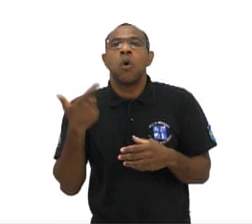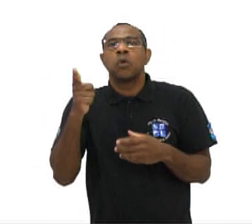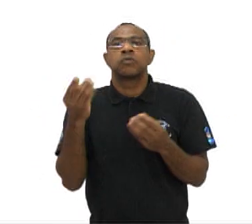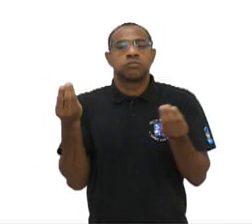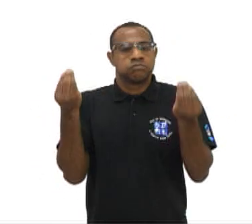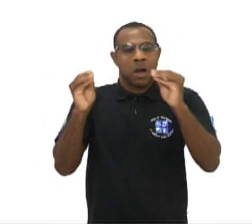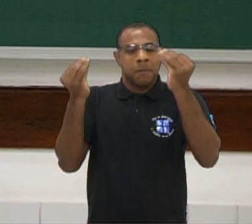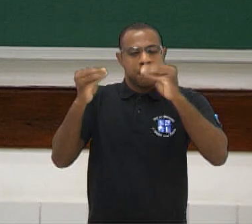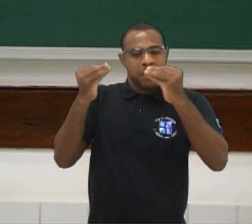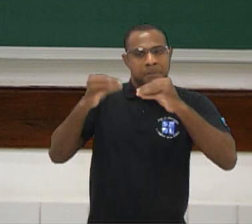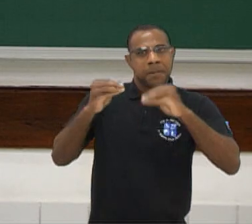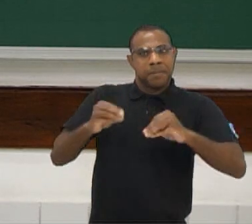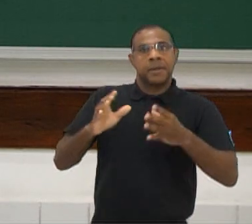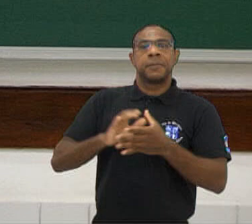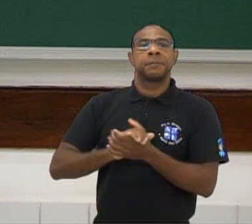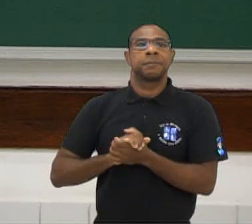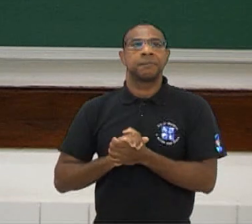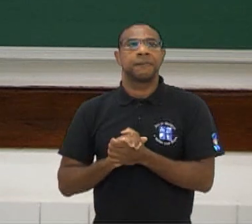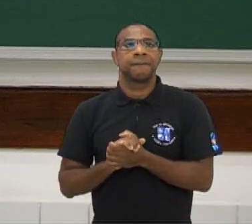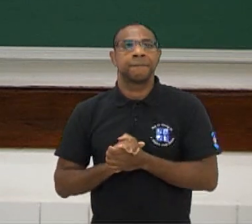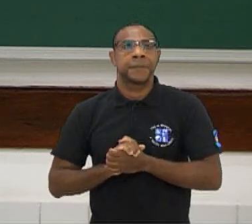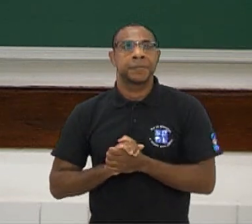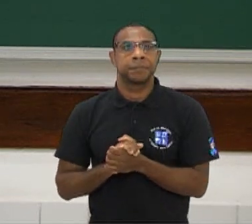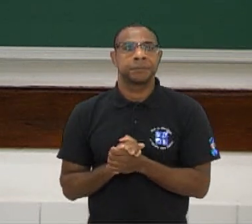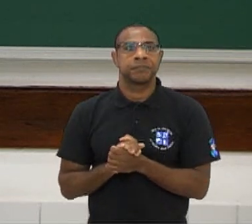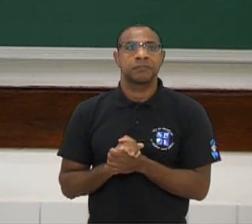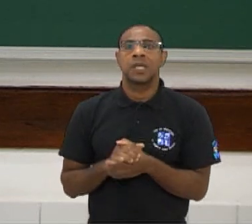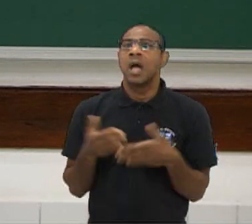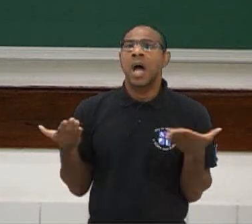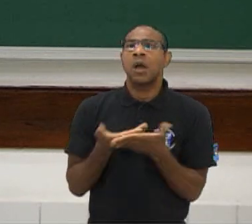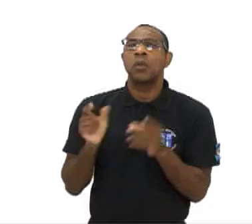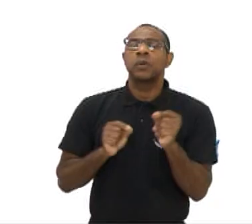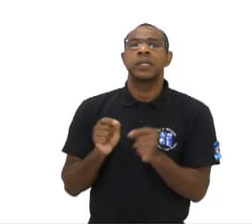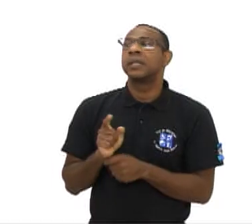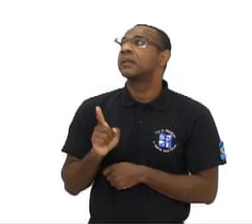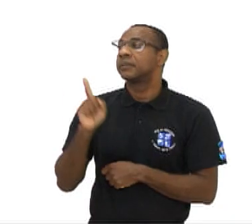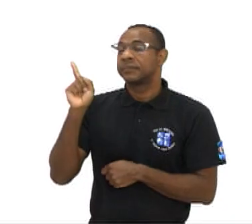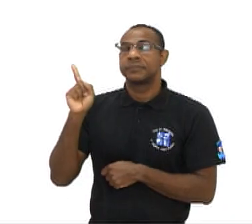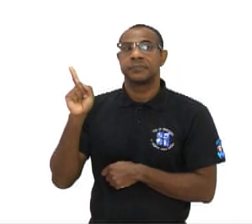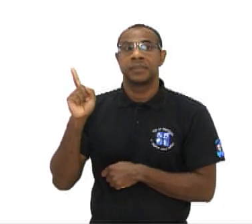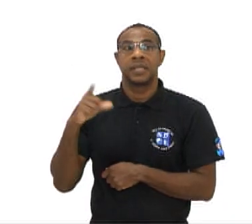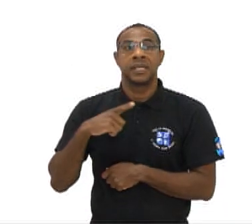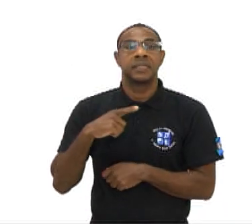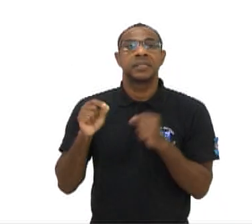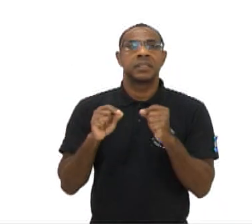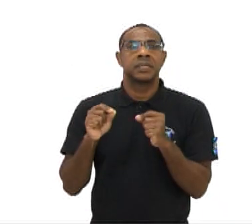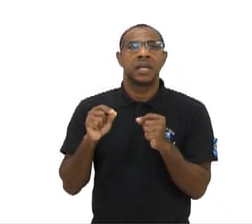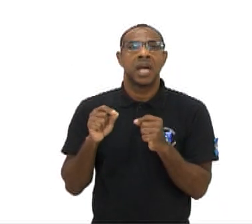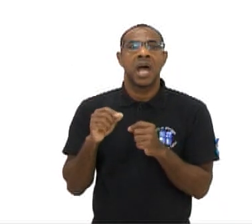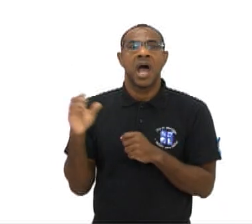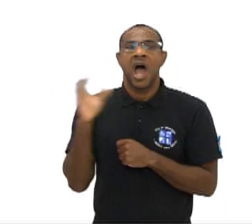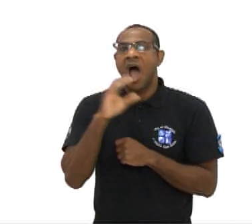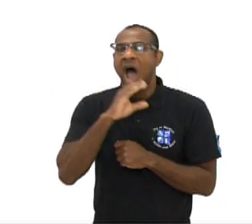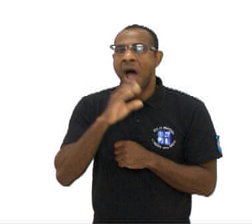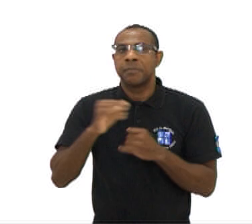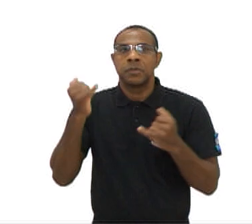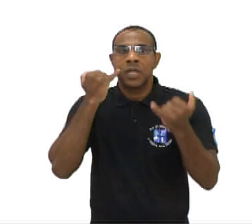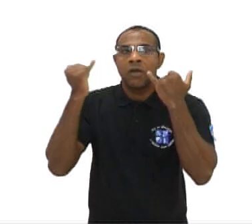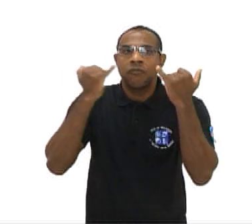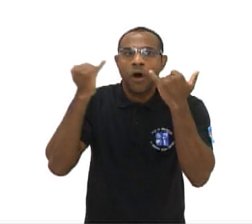blogs jornalísticos. E agora? Nós temos a correria pelo furo